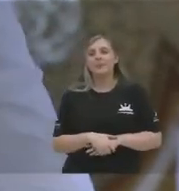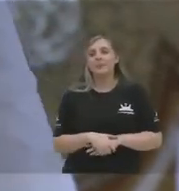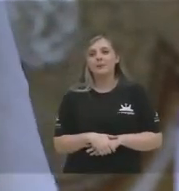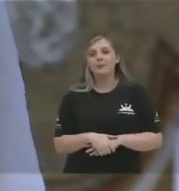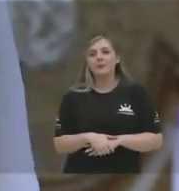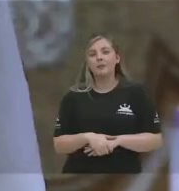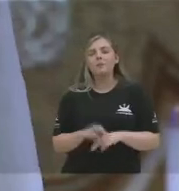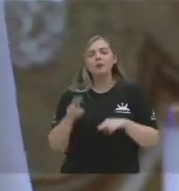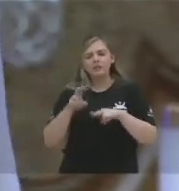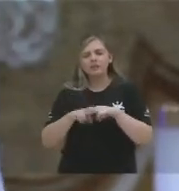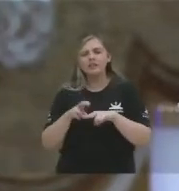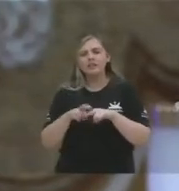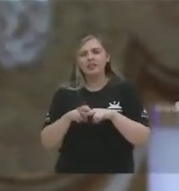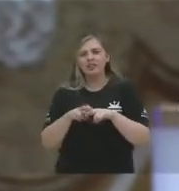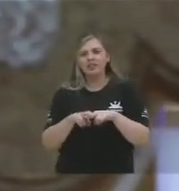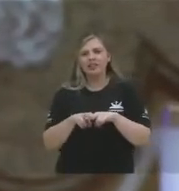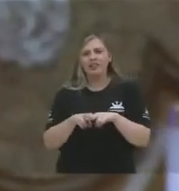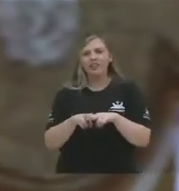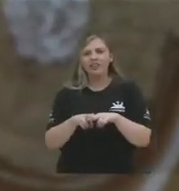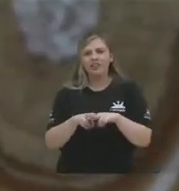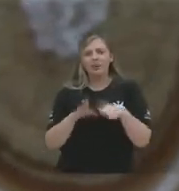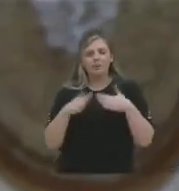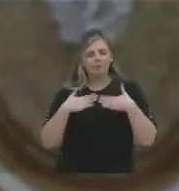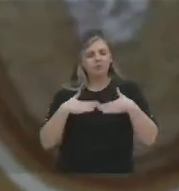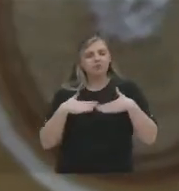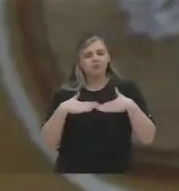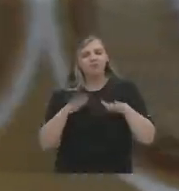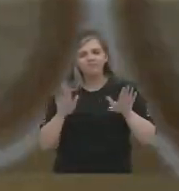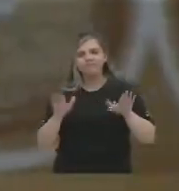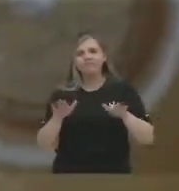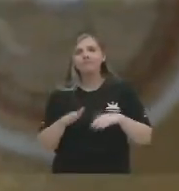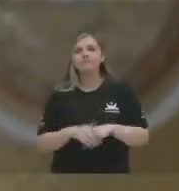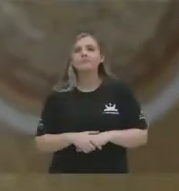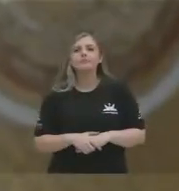Podem sentar, fiquem à vontade.